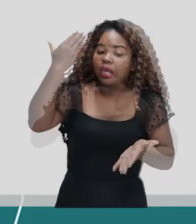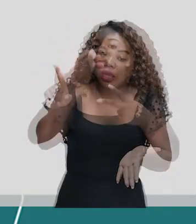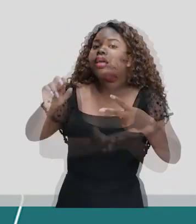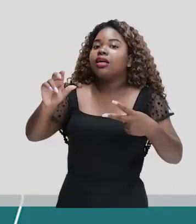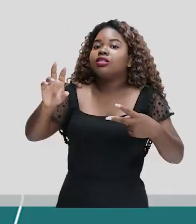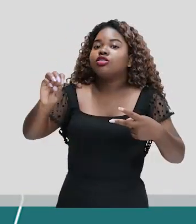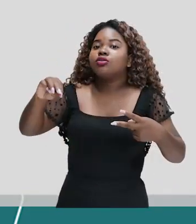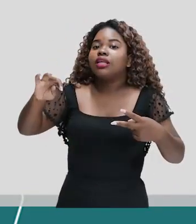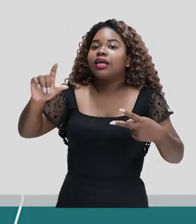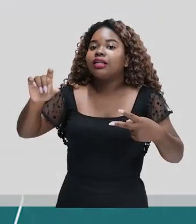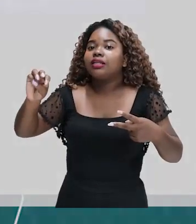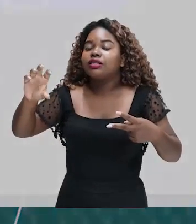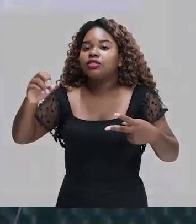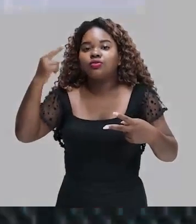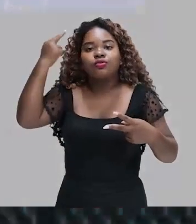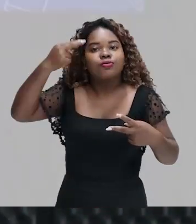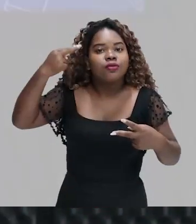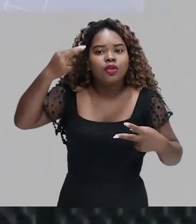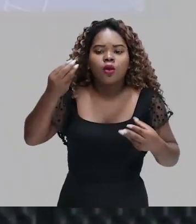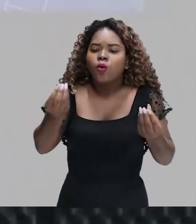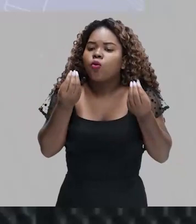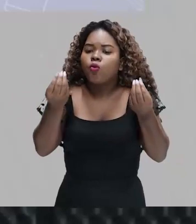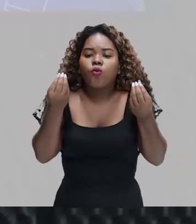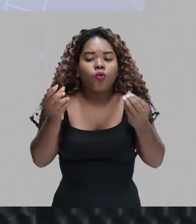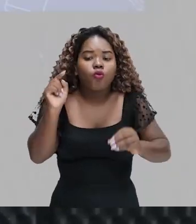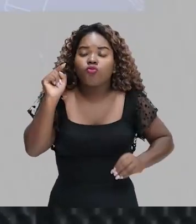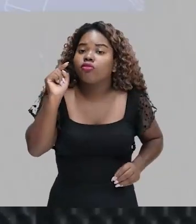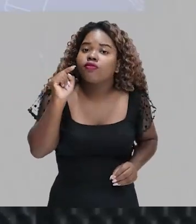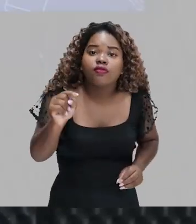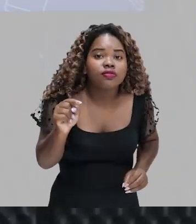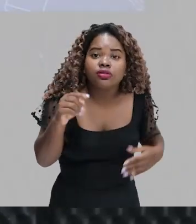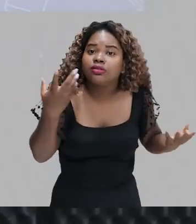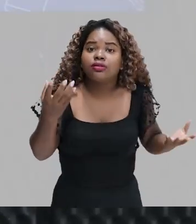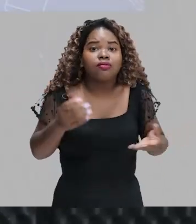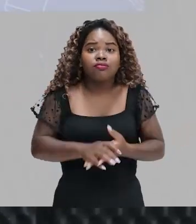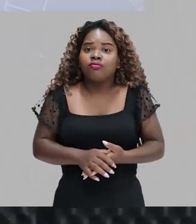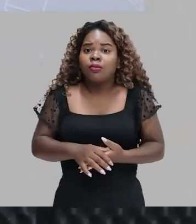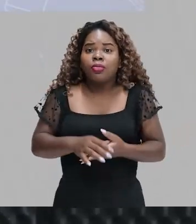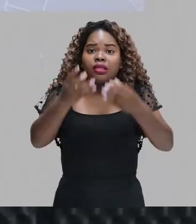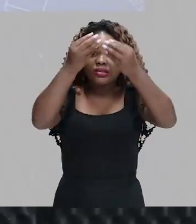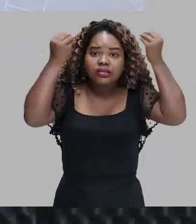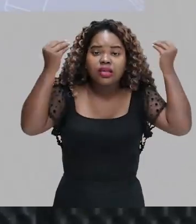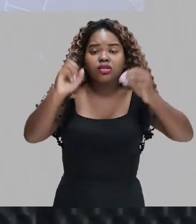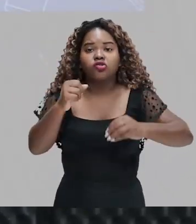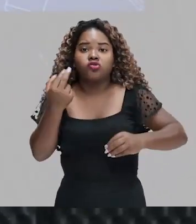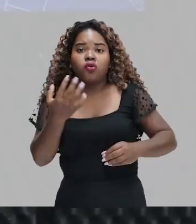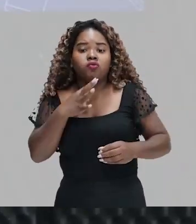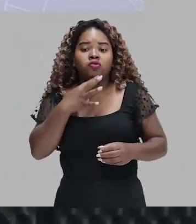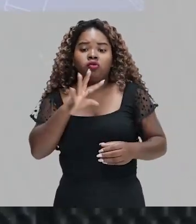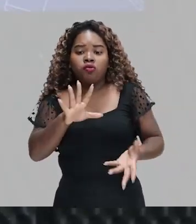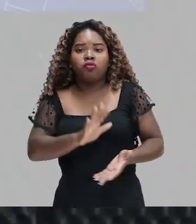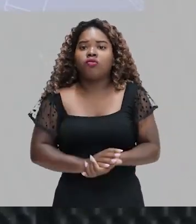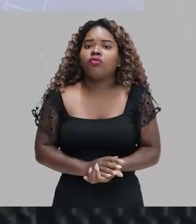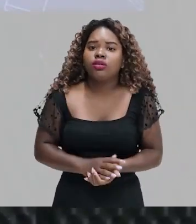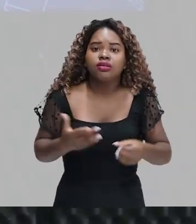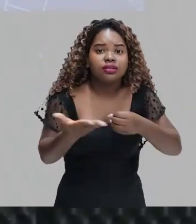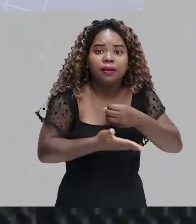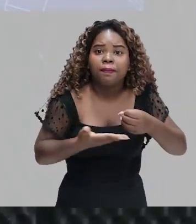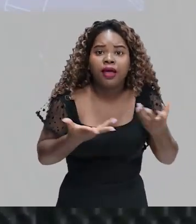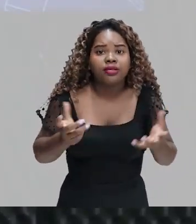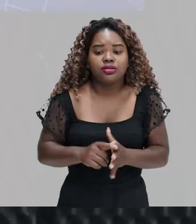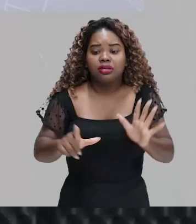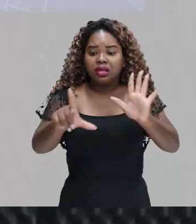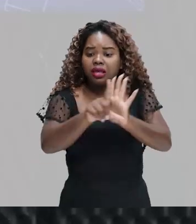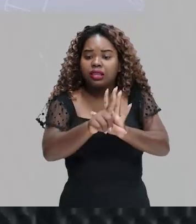entrar no mérito. Como é que você não vai conseguir entender algumas coisas básicas, né? A lei da gravidade, gente, vocês estudam sobre isso, eu não preciso nem